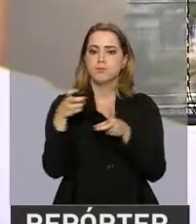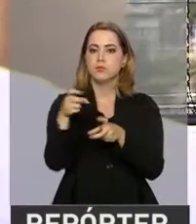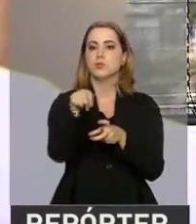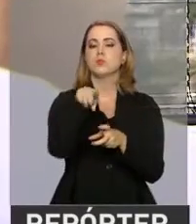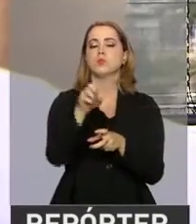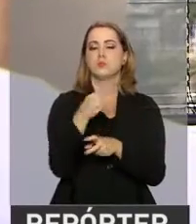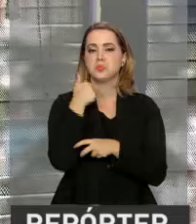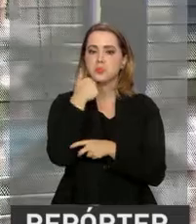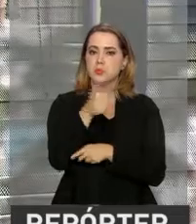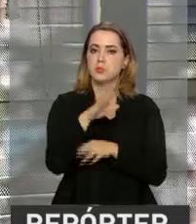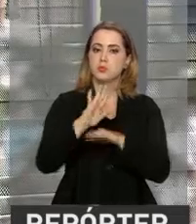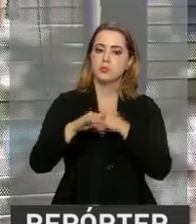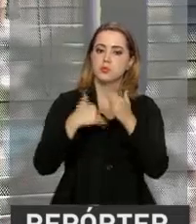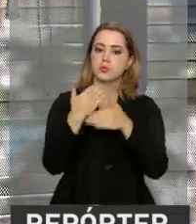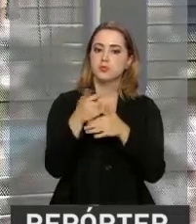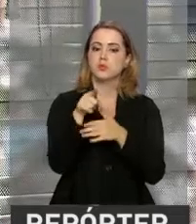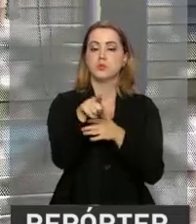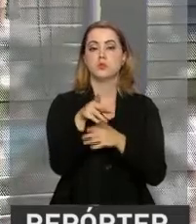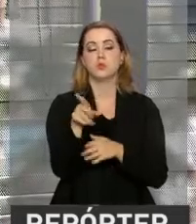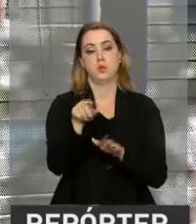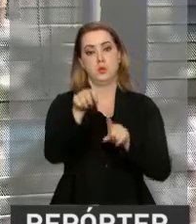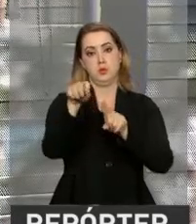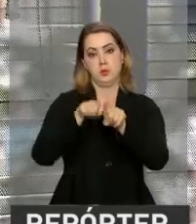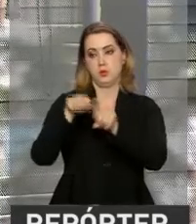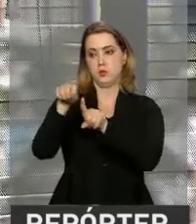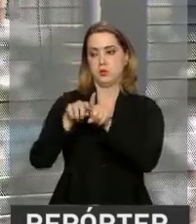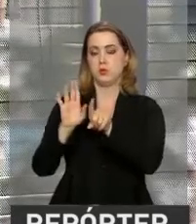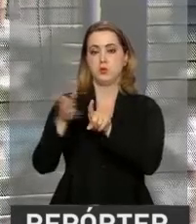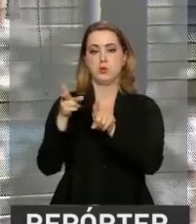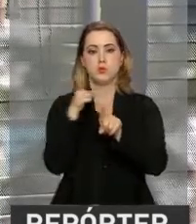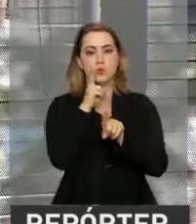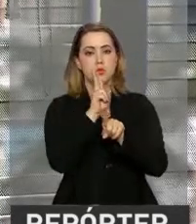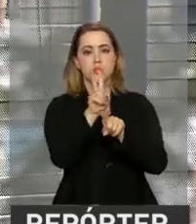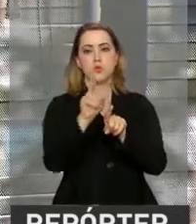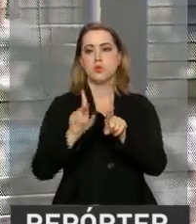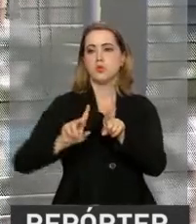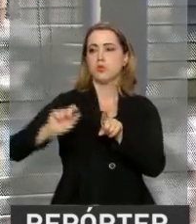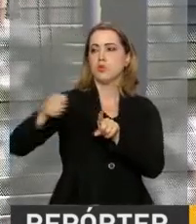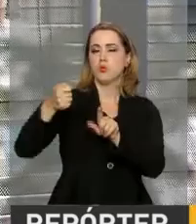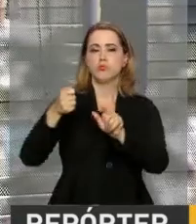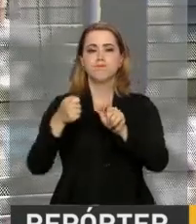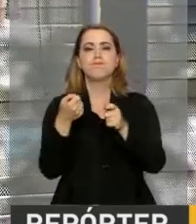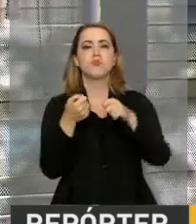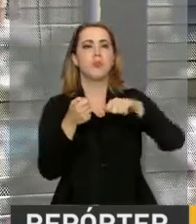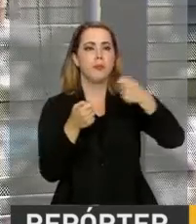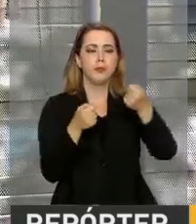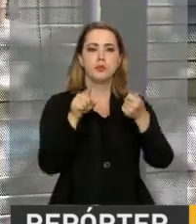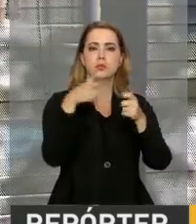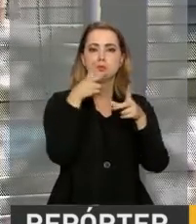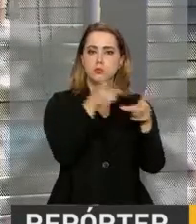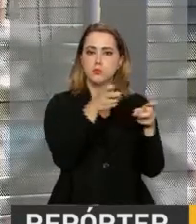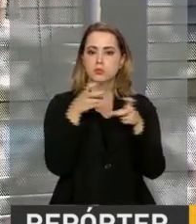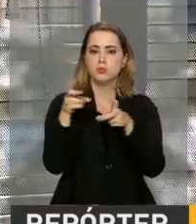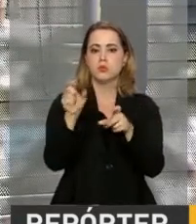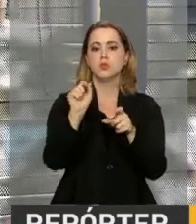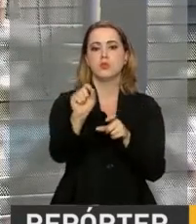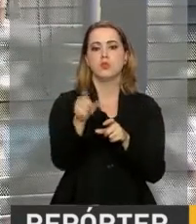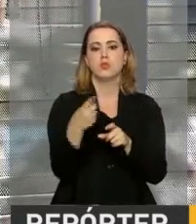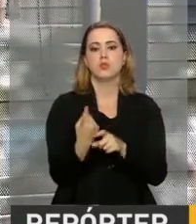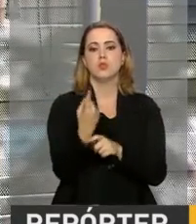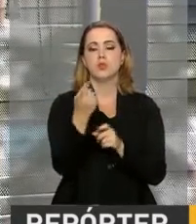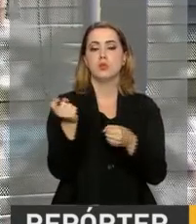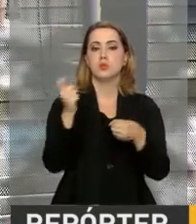de forma gradual. Nos últimos meses, a gente já percebe alguns sinais, né, que estão sendo bastante visíveis com relação a